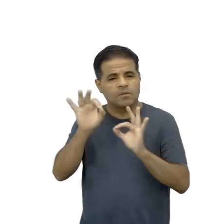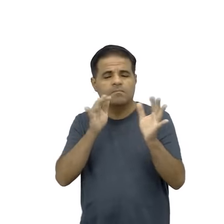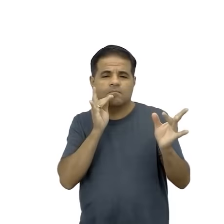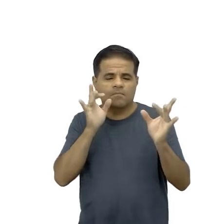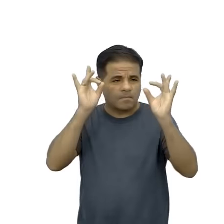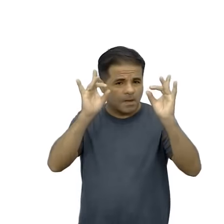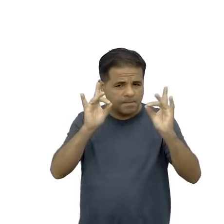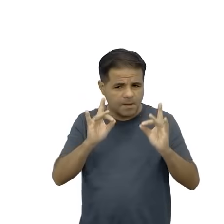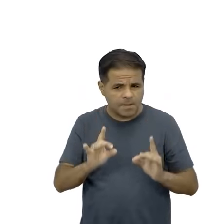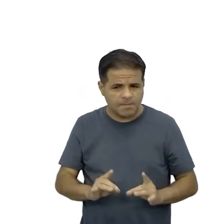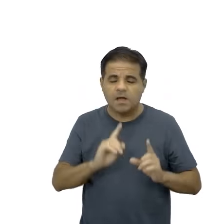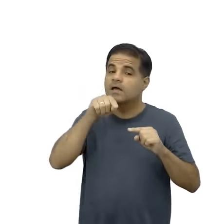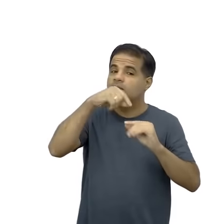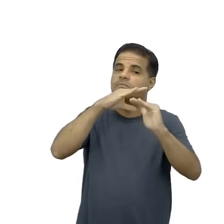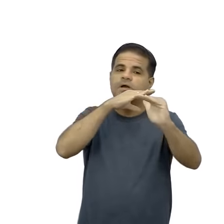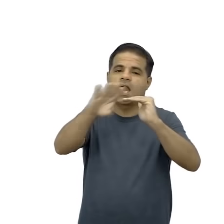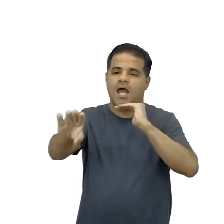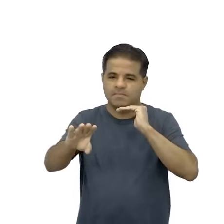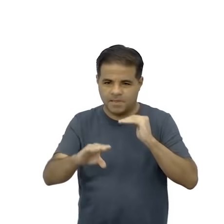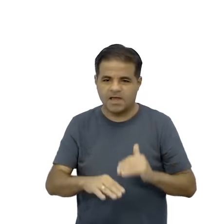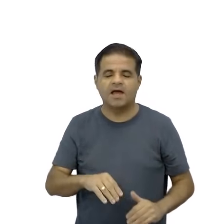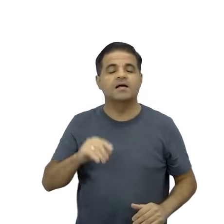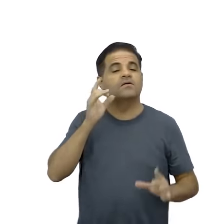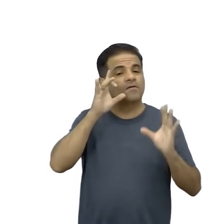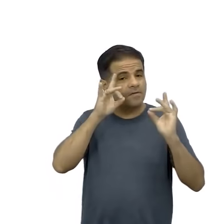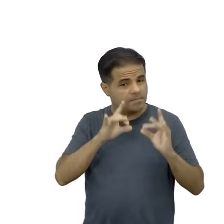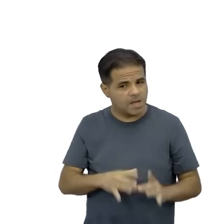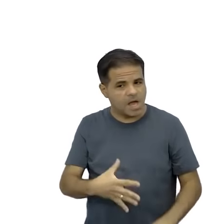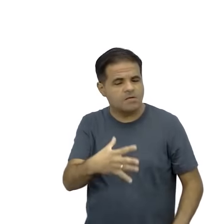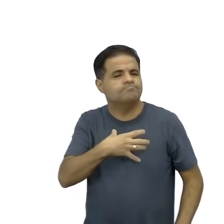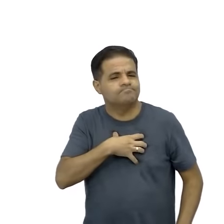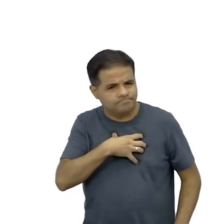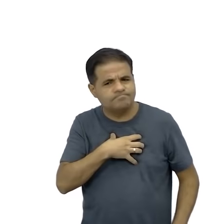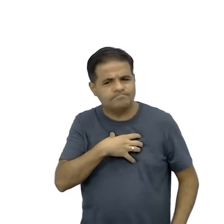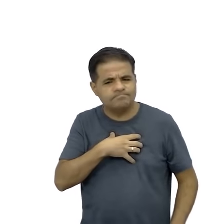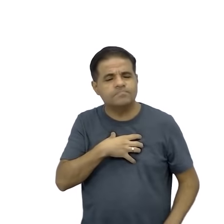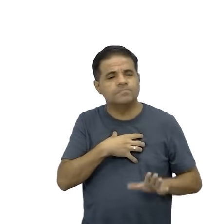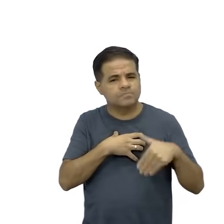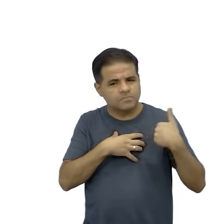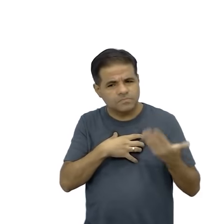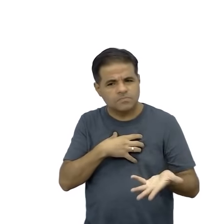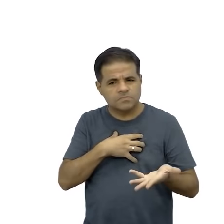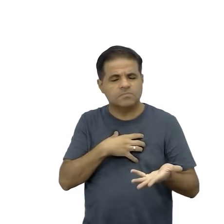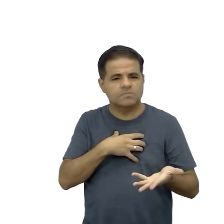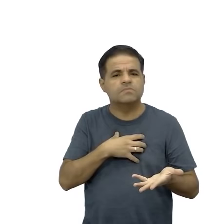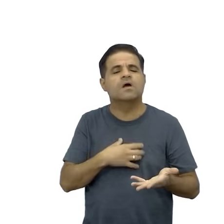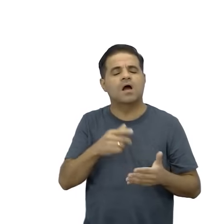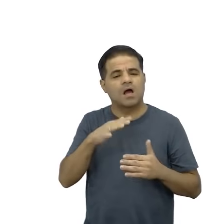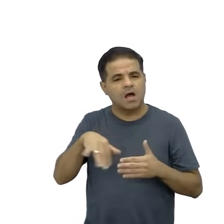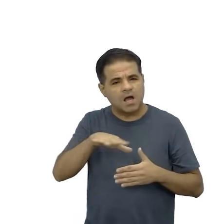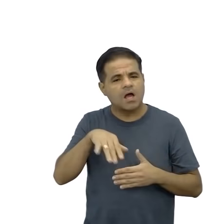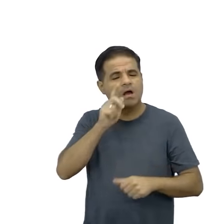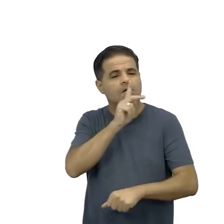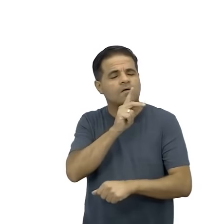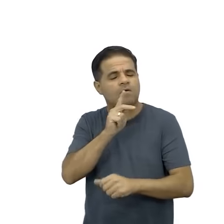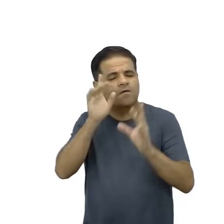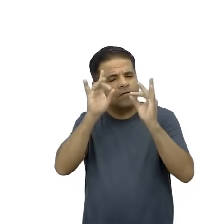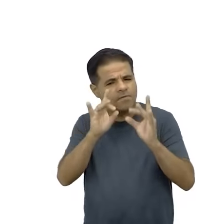feedbacks, né, e depois encaminhar esses feedbacks no sentido de, até mesmo na sala de aula, fazer os